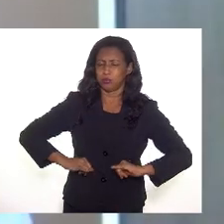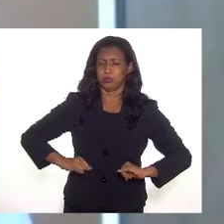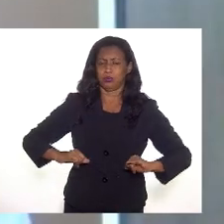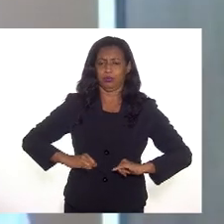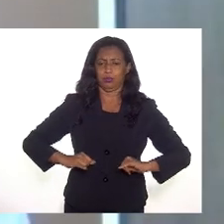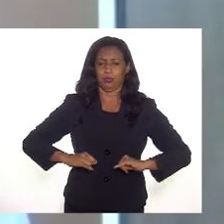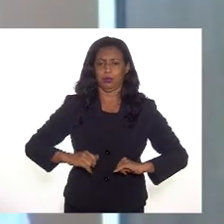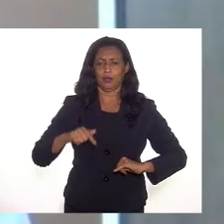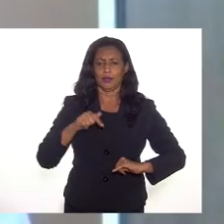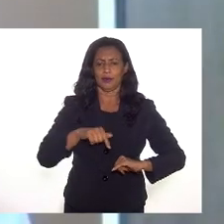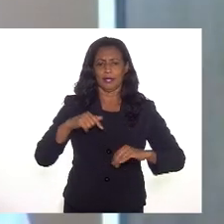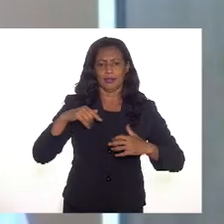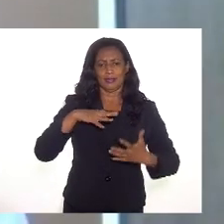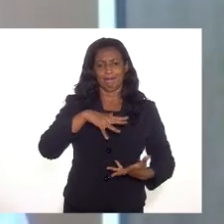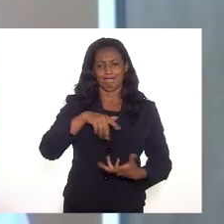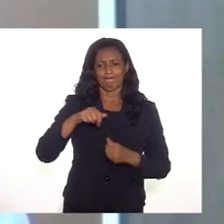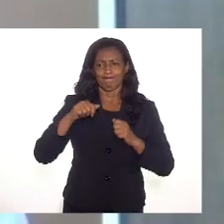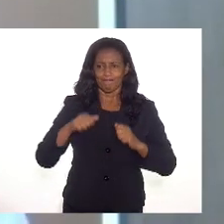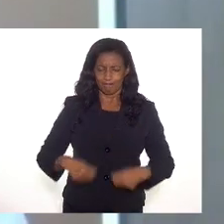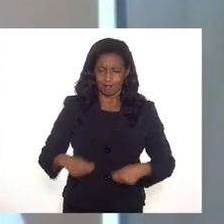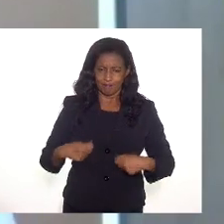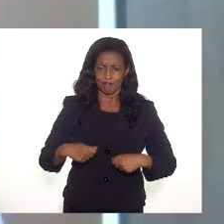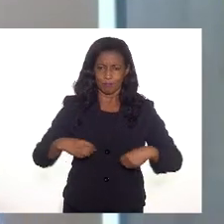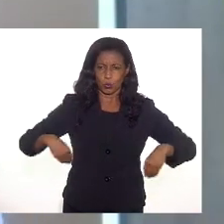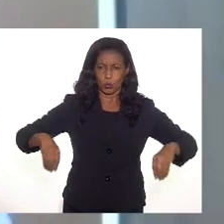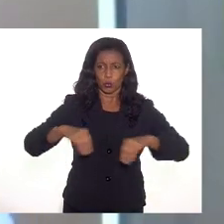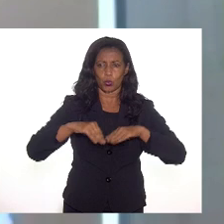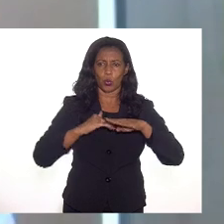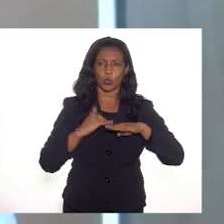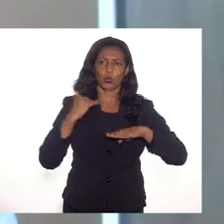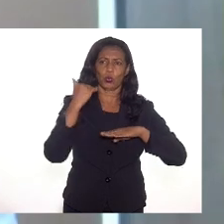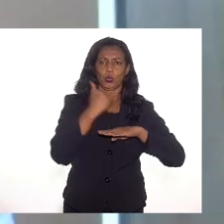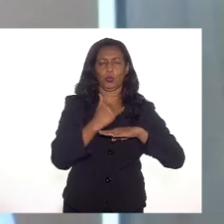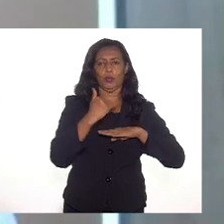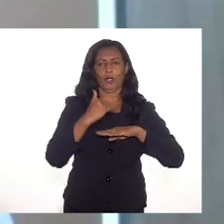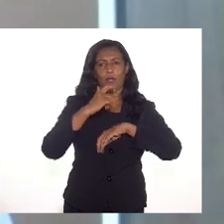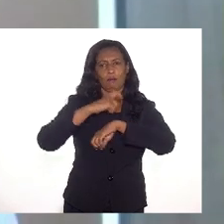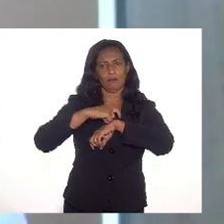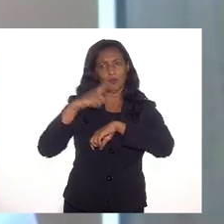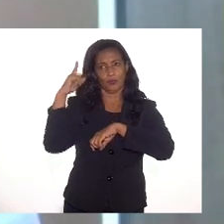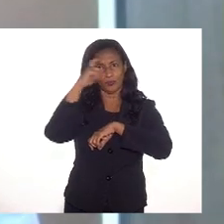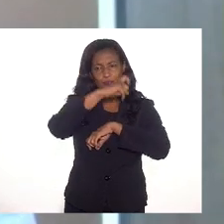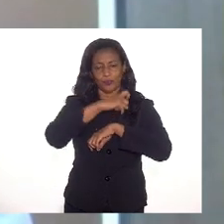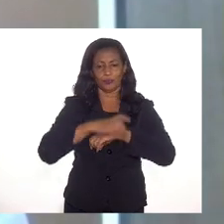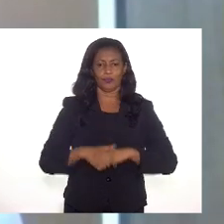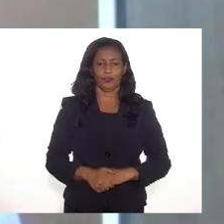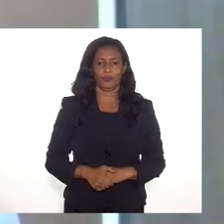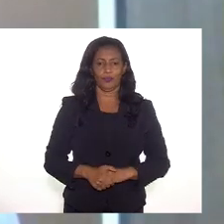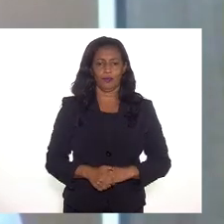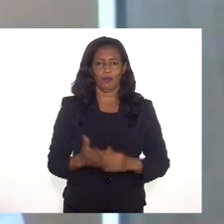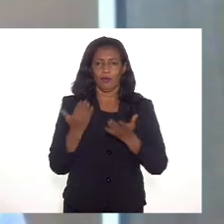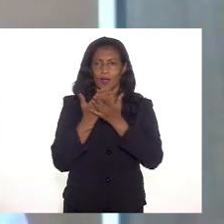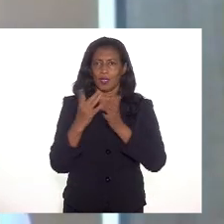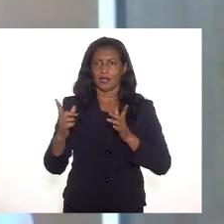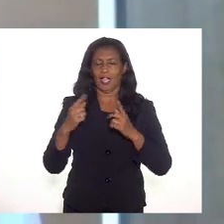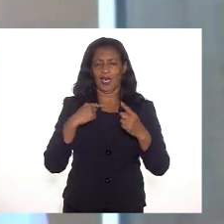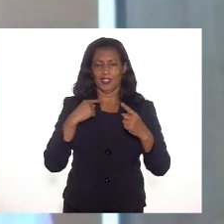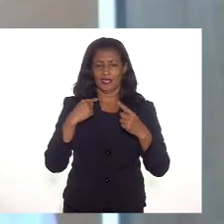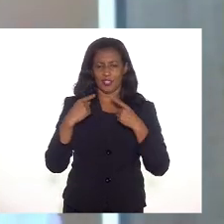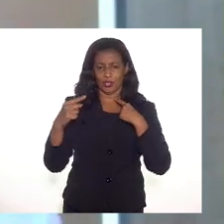dessa nossa terra tão querida possa superar esse momento tão difícil. encerrada a discussão.